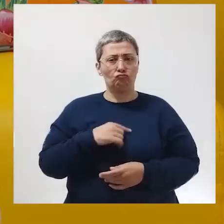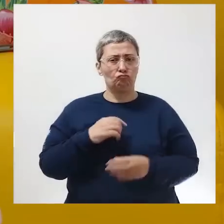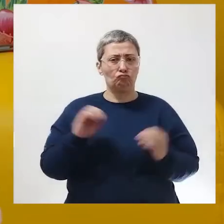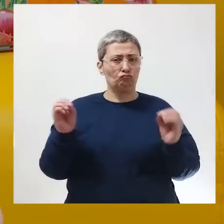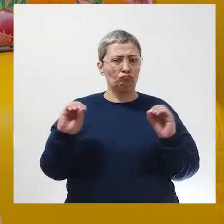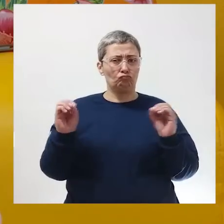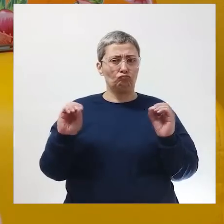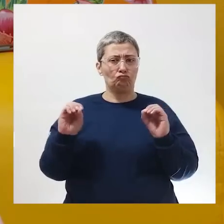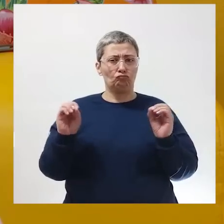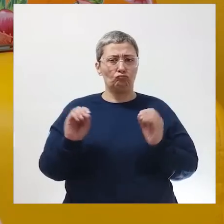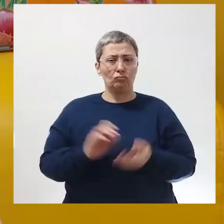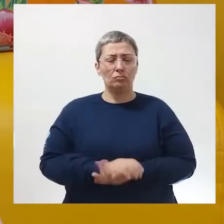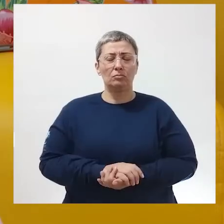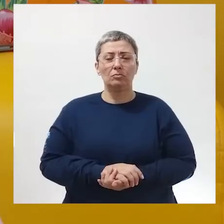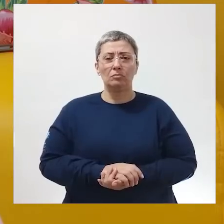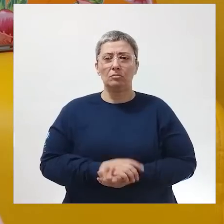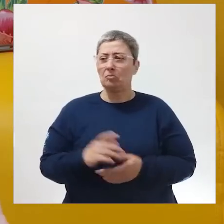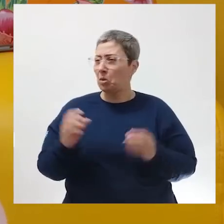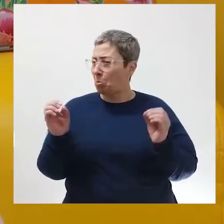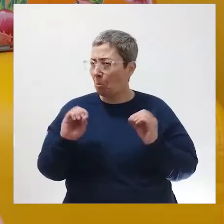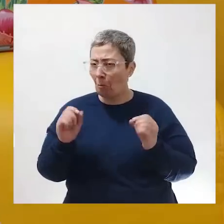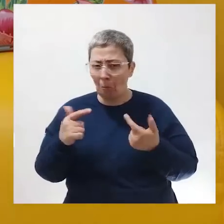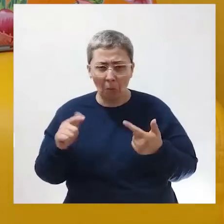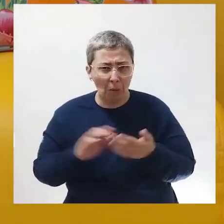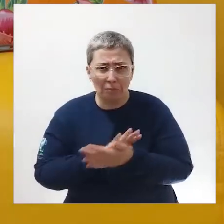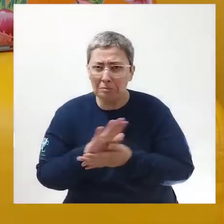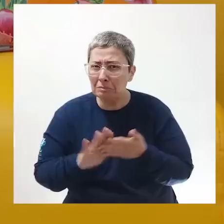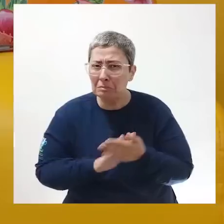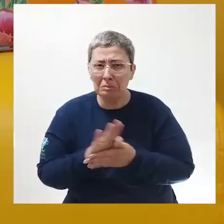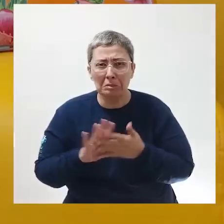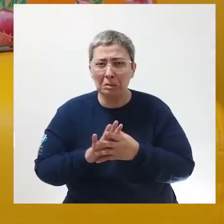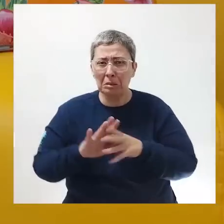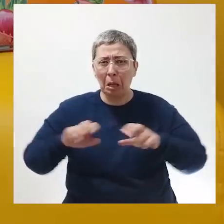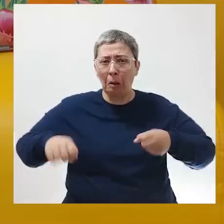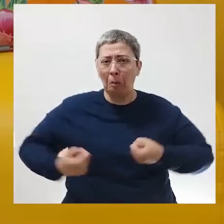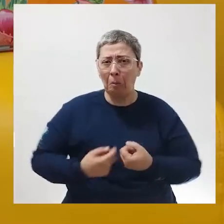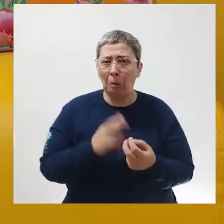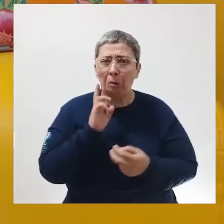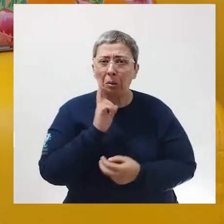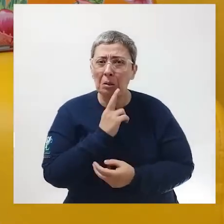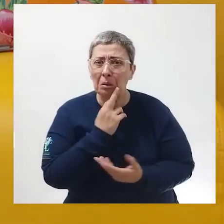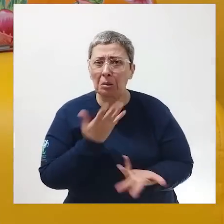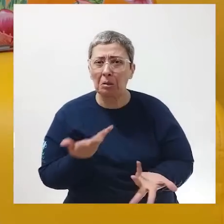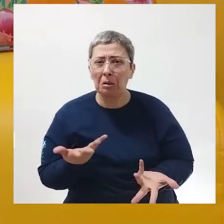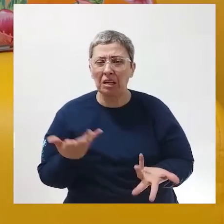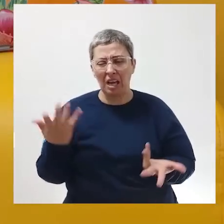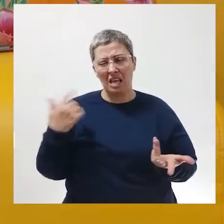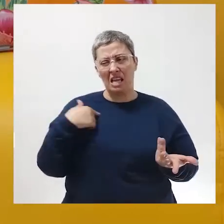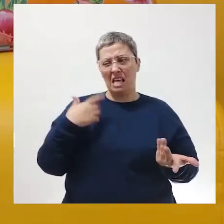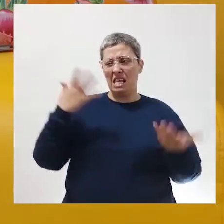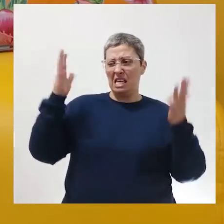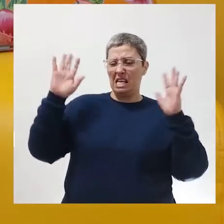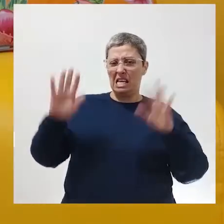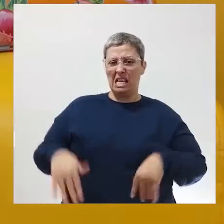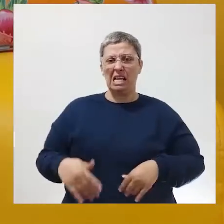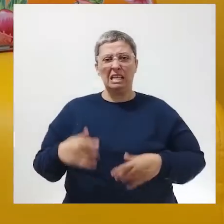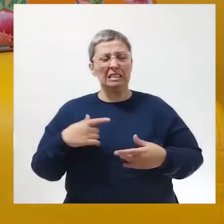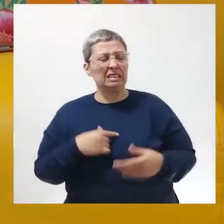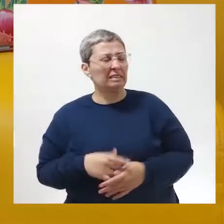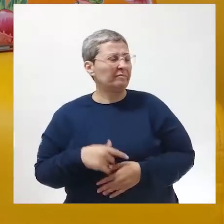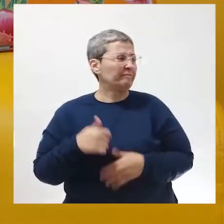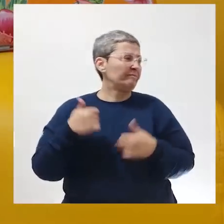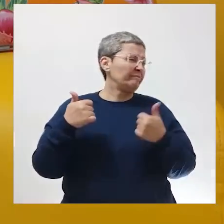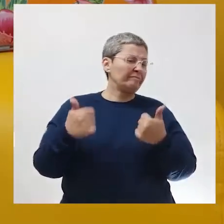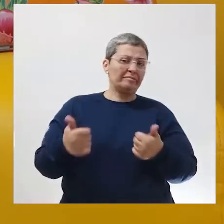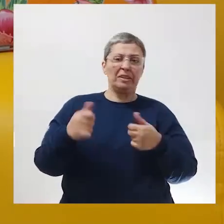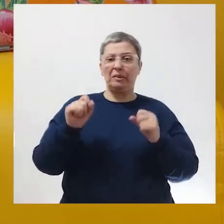Não, nenhumazinha. Não tem nada nesse monstrorante! Ai, ai,